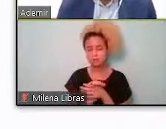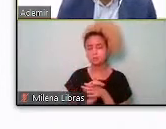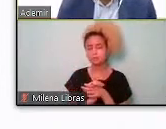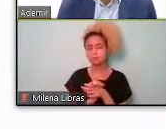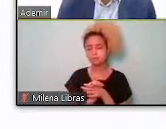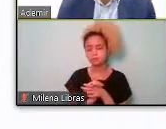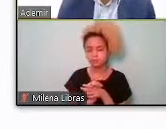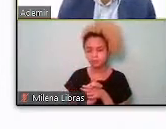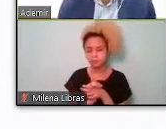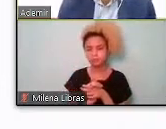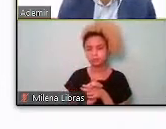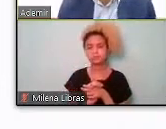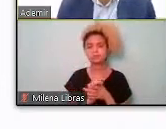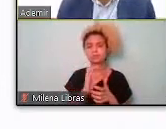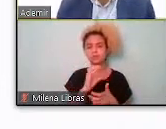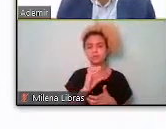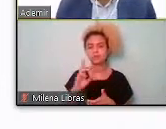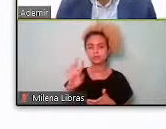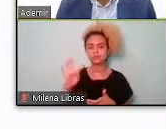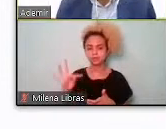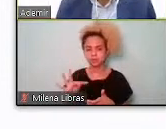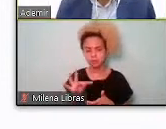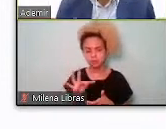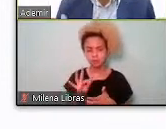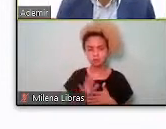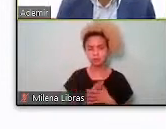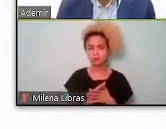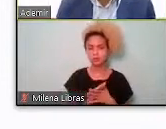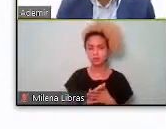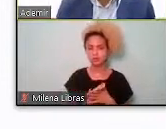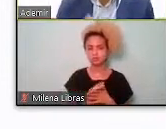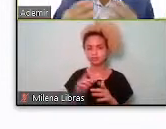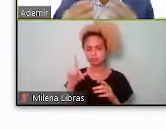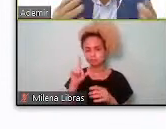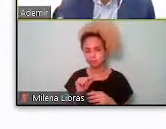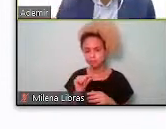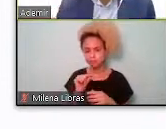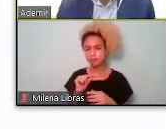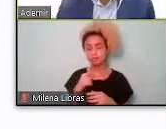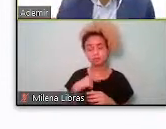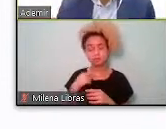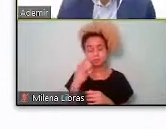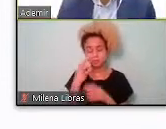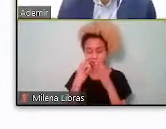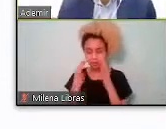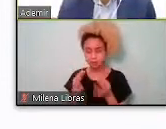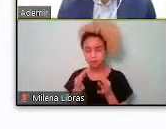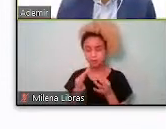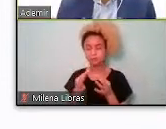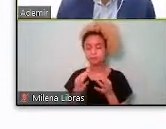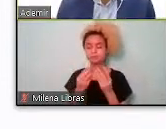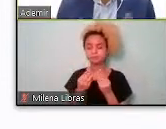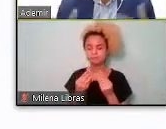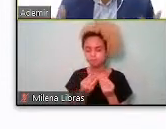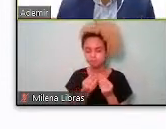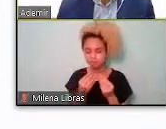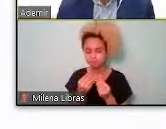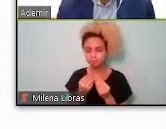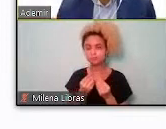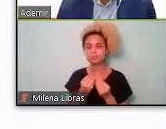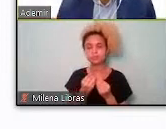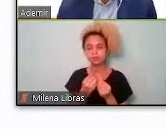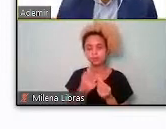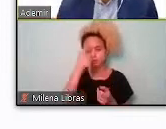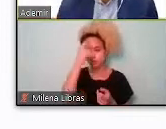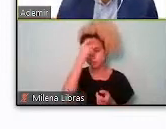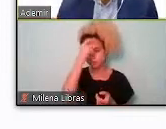nem o CRT, né, de deixar aí, esgotar o assunto. É mais para alerta, mais para sensibilizar, mais para